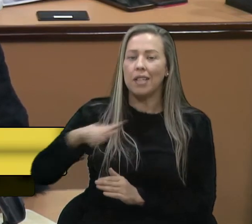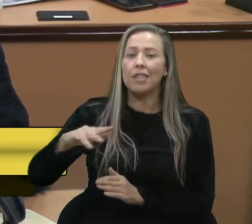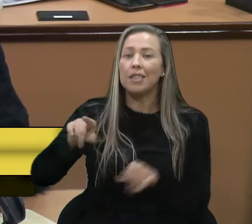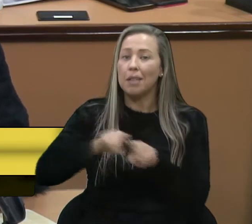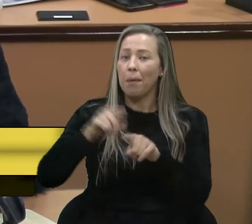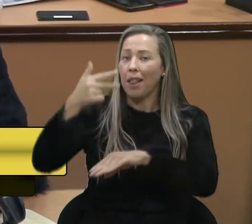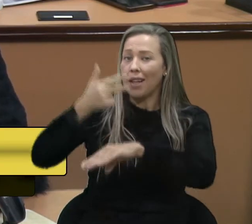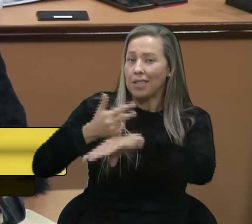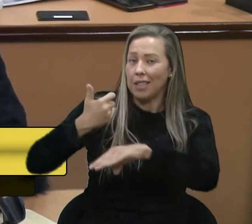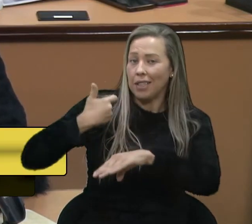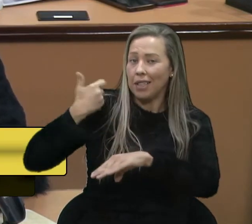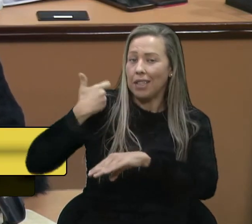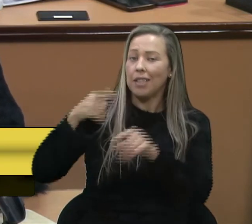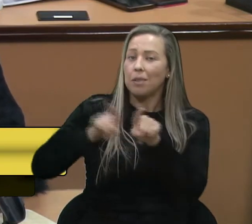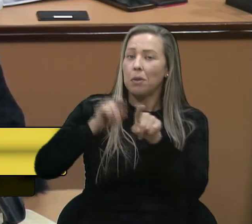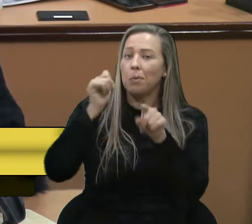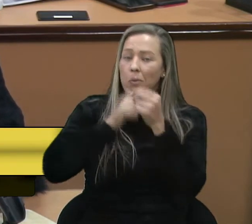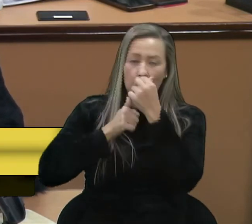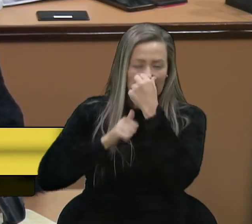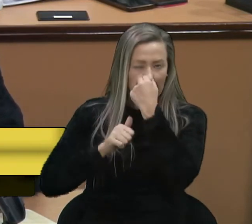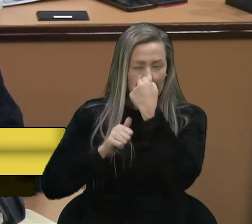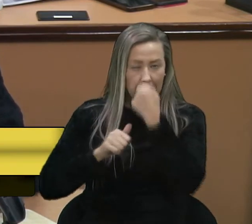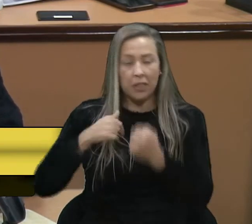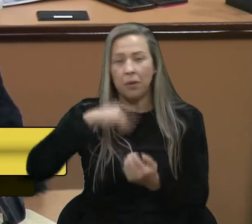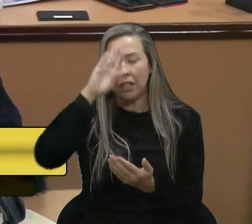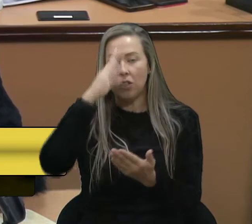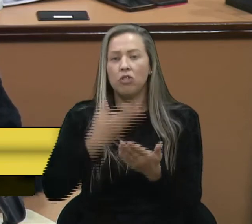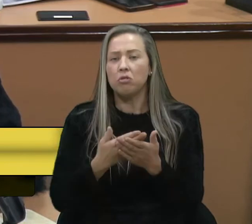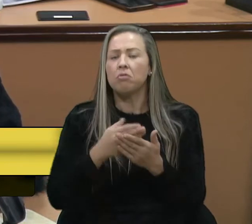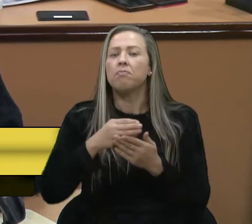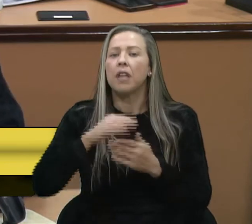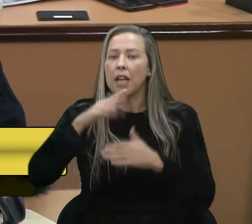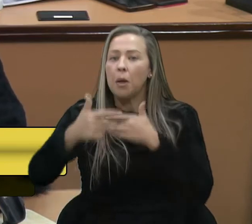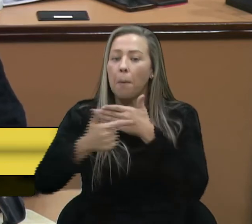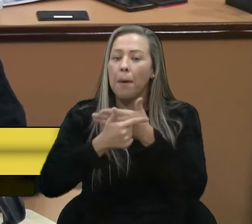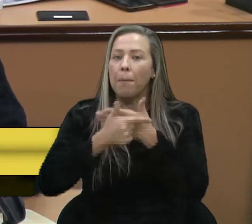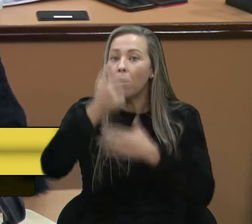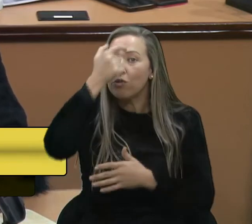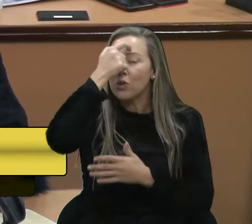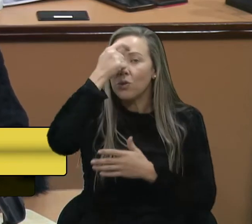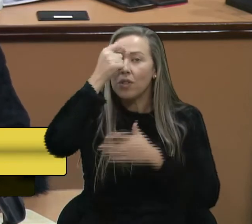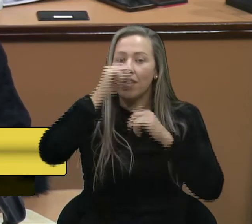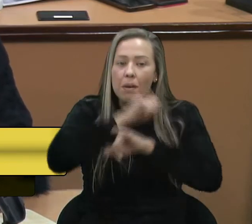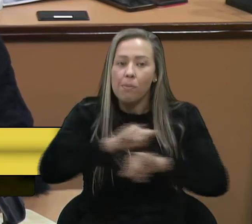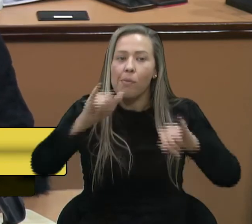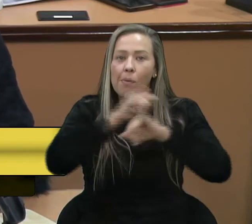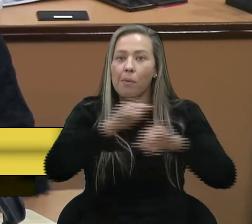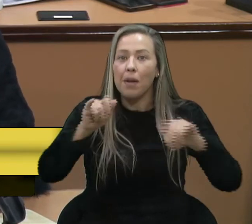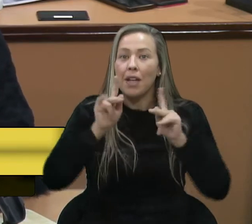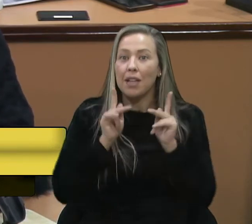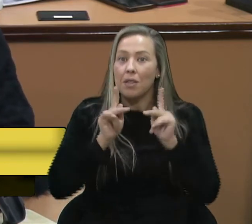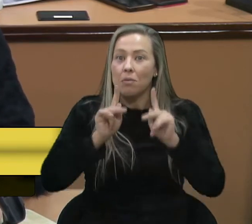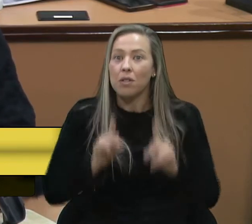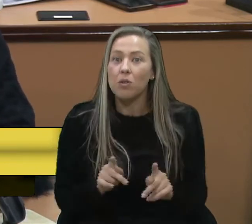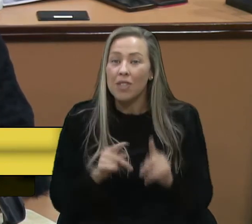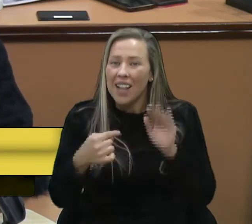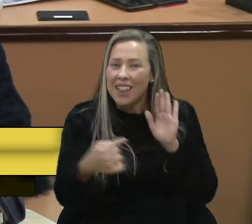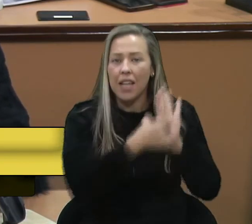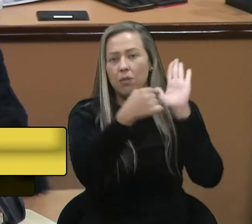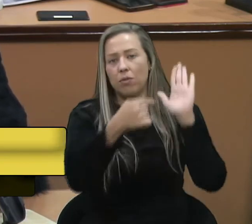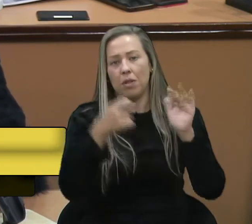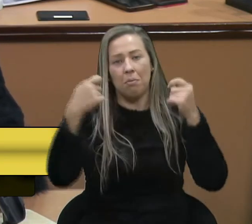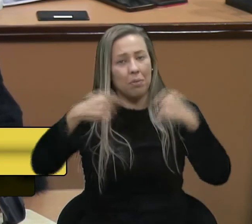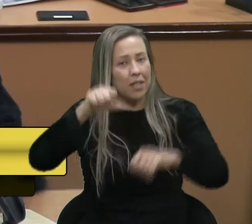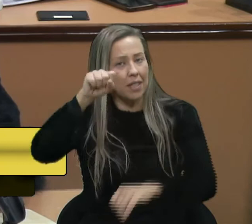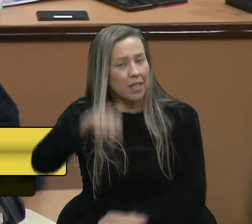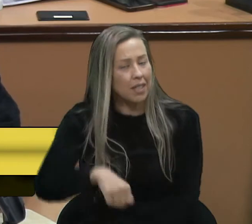idosos, contra mulheres. Então, sem dúvida, esse papel de conscientizar, de fazer com que as pessoas denunciem, ele